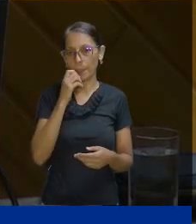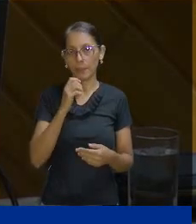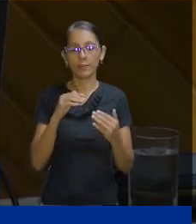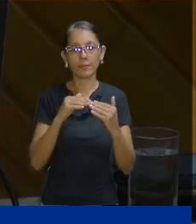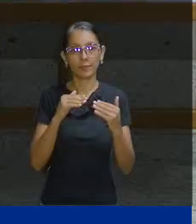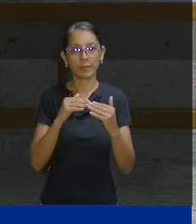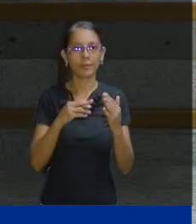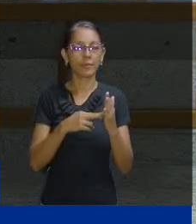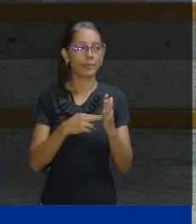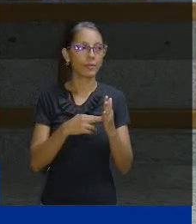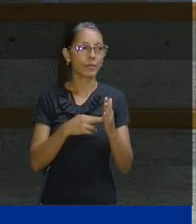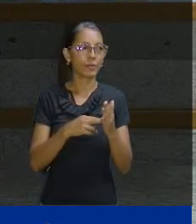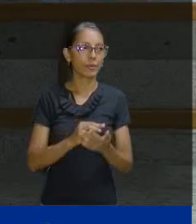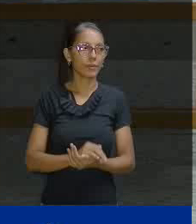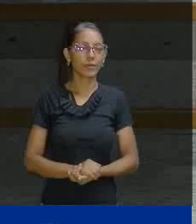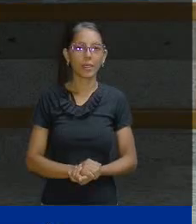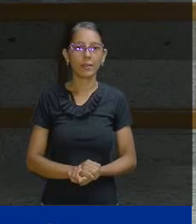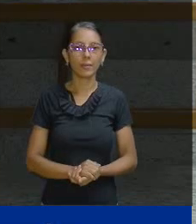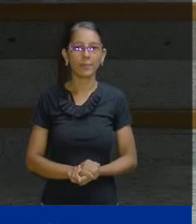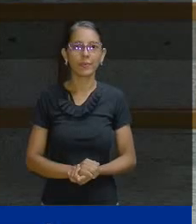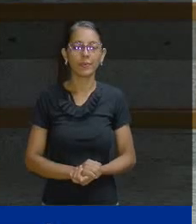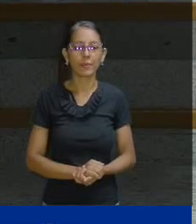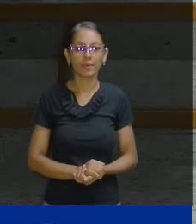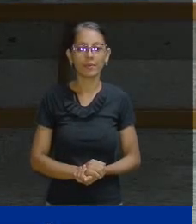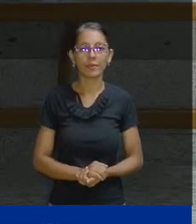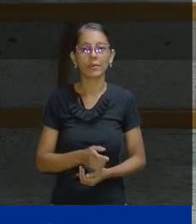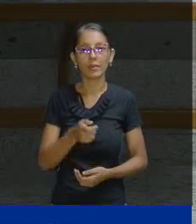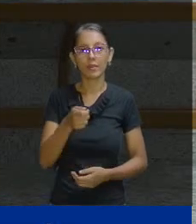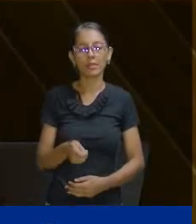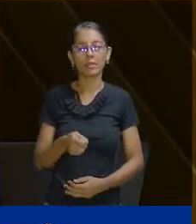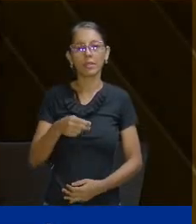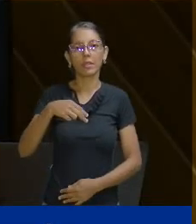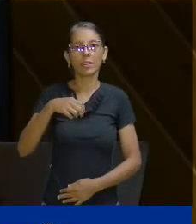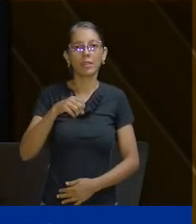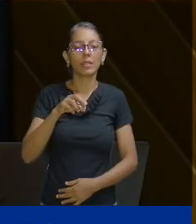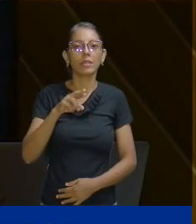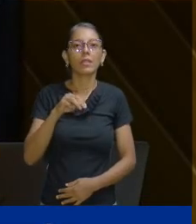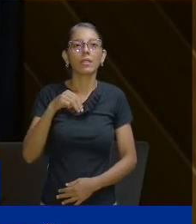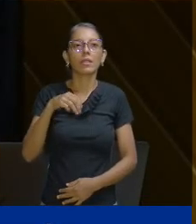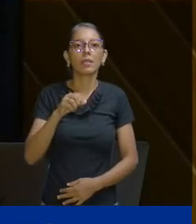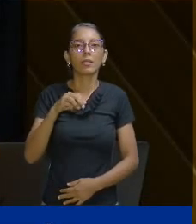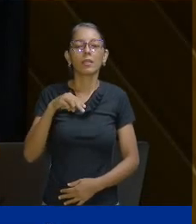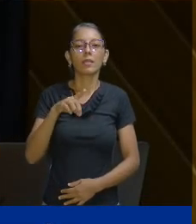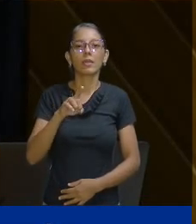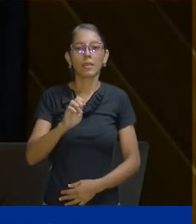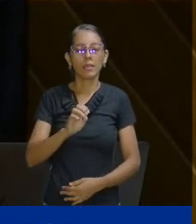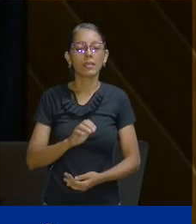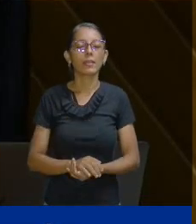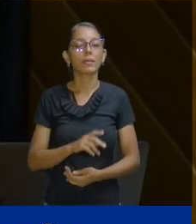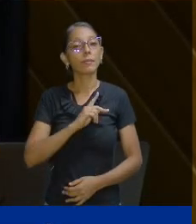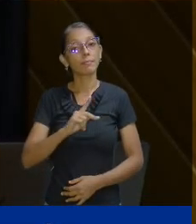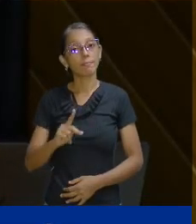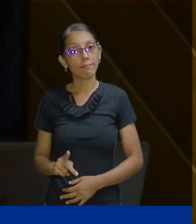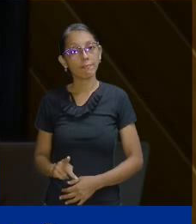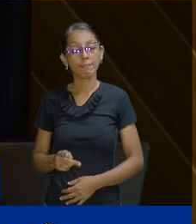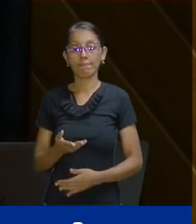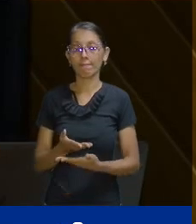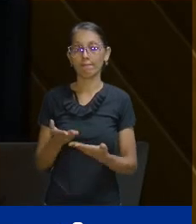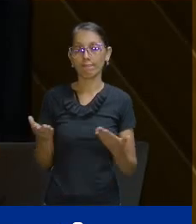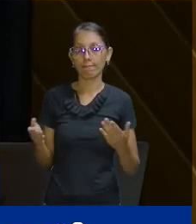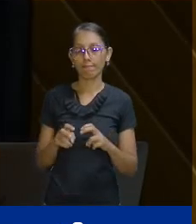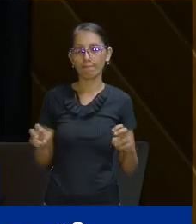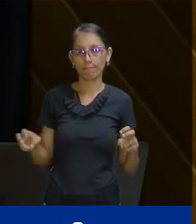no seu voto. Juiz Normande Souza. Senhor presidente, colegas, foco no juiz Normande